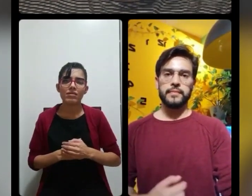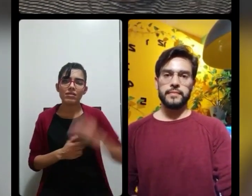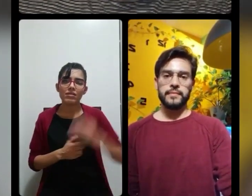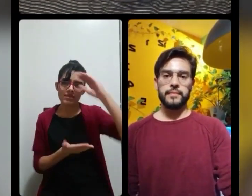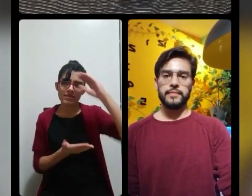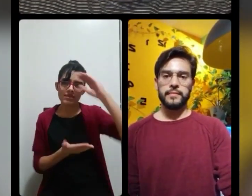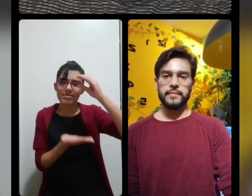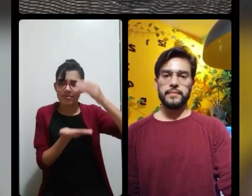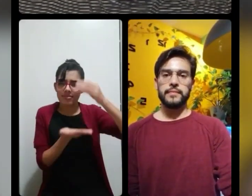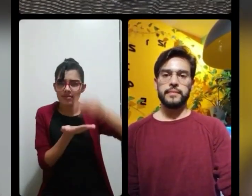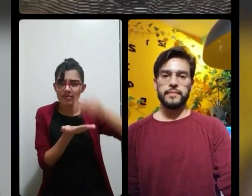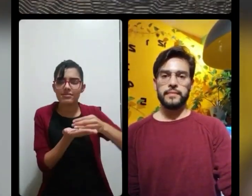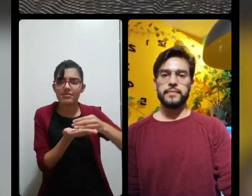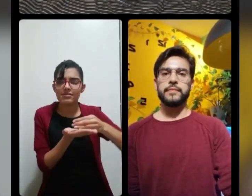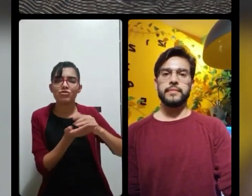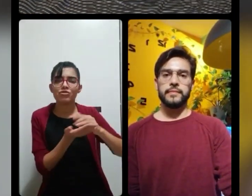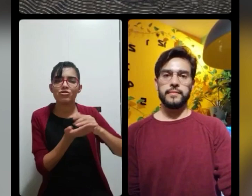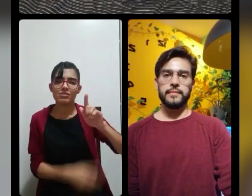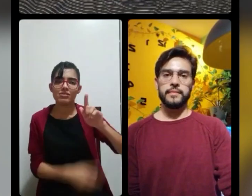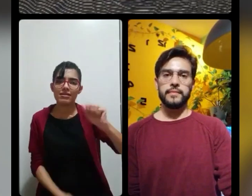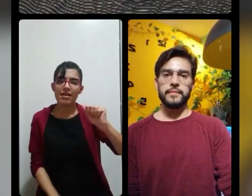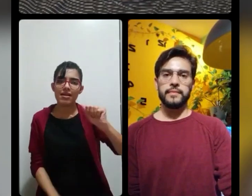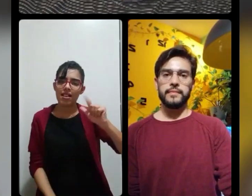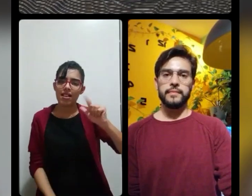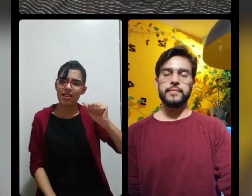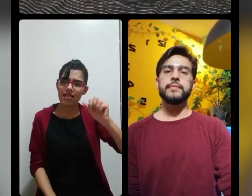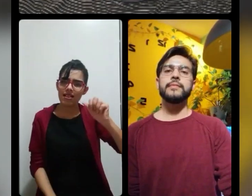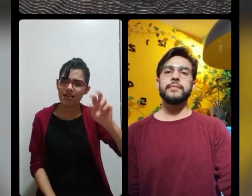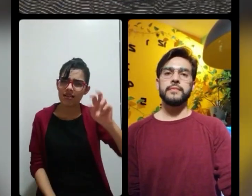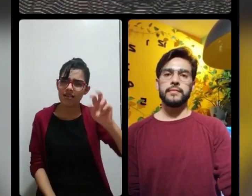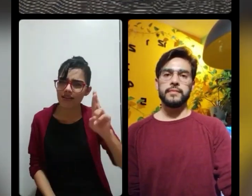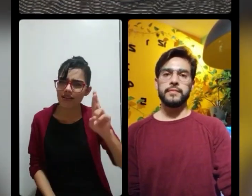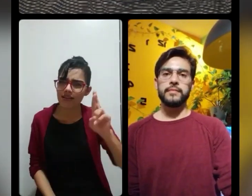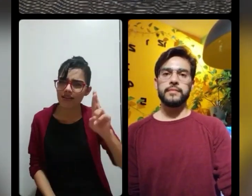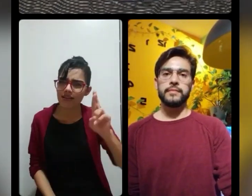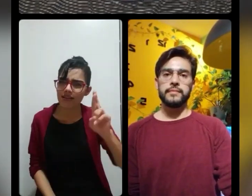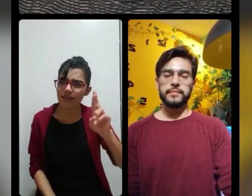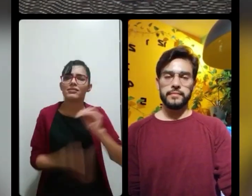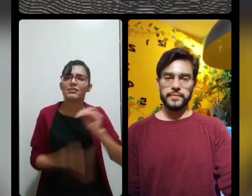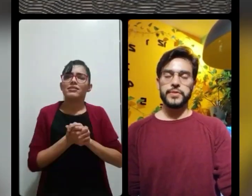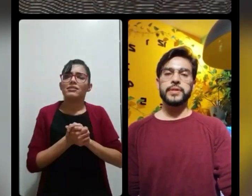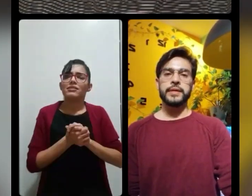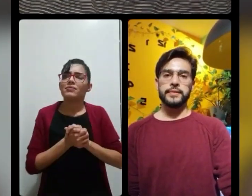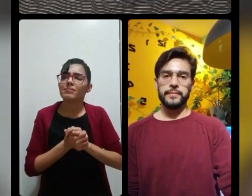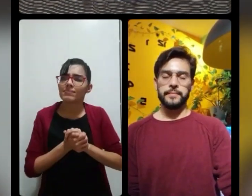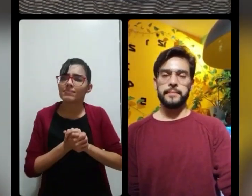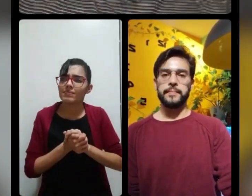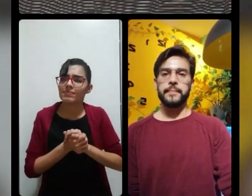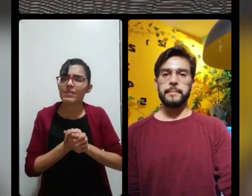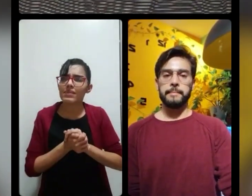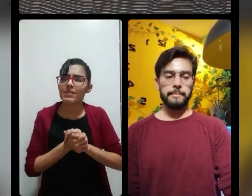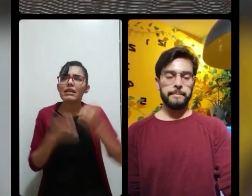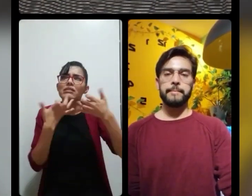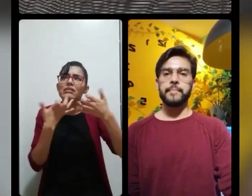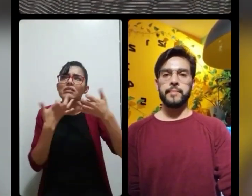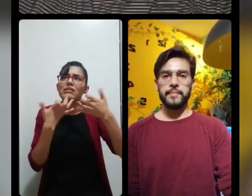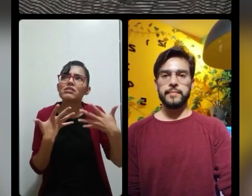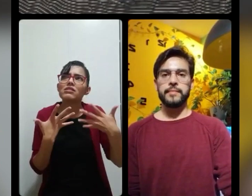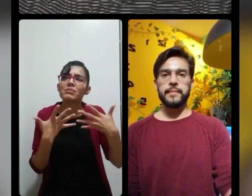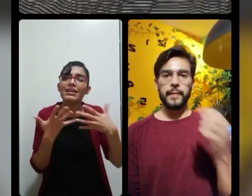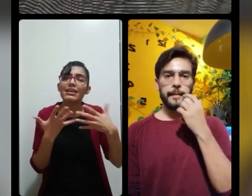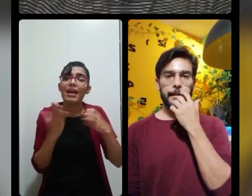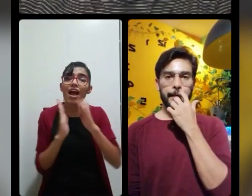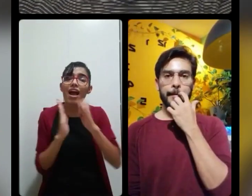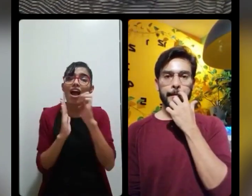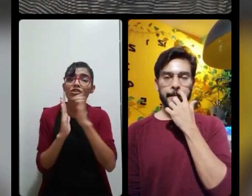do gesto é fundamental na comunicação. Há uma estética do gesto que